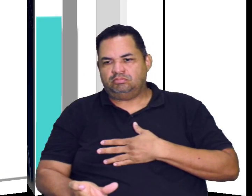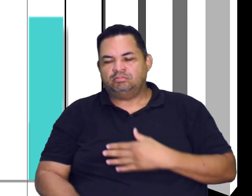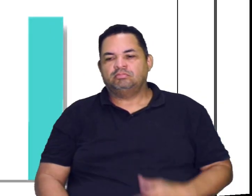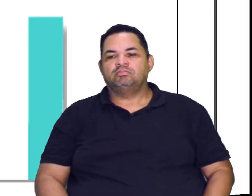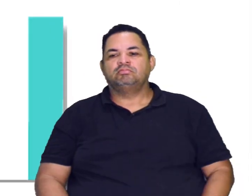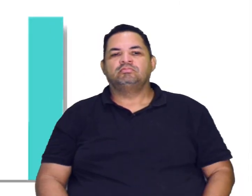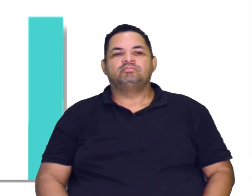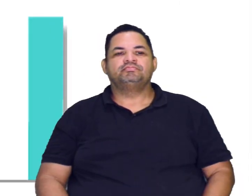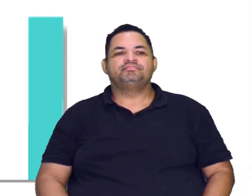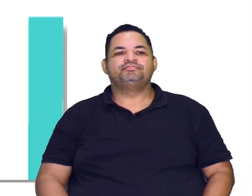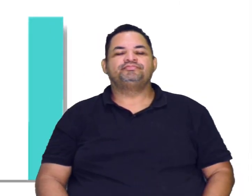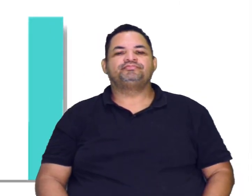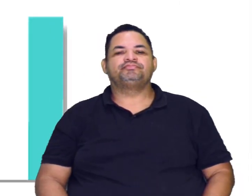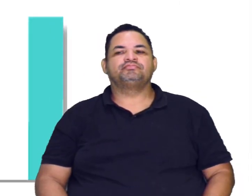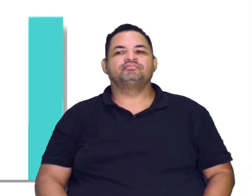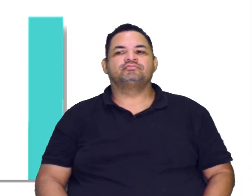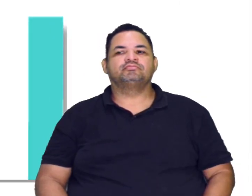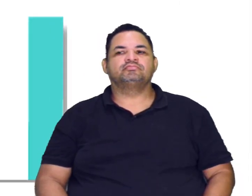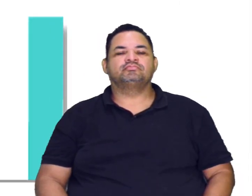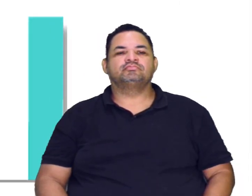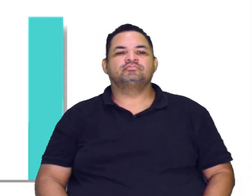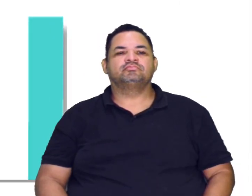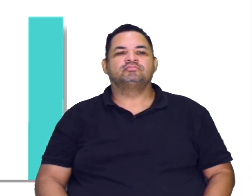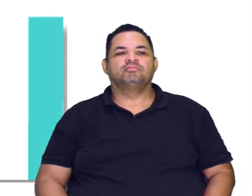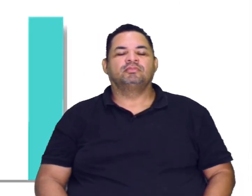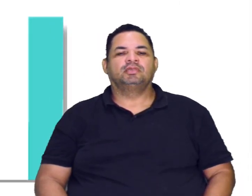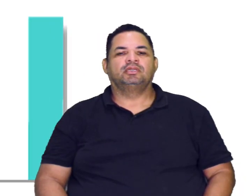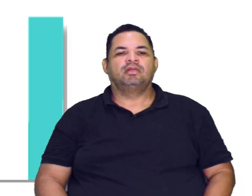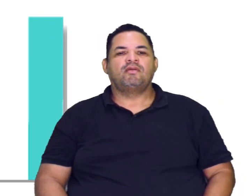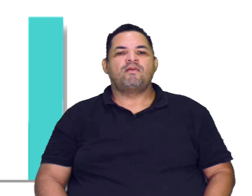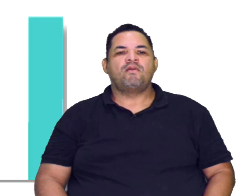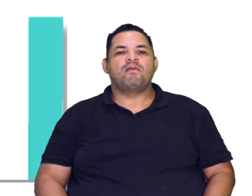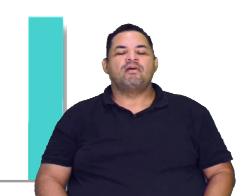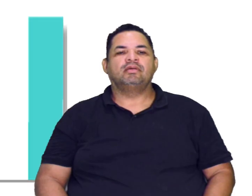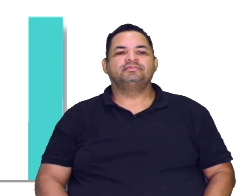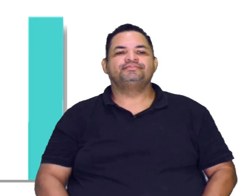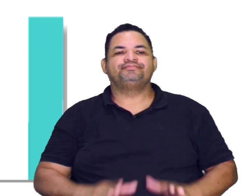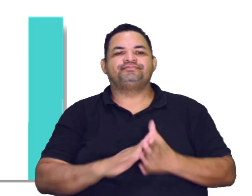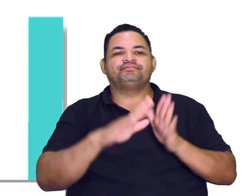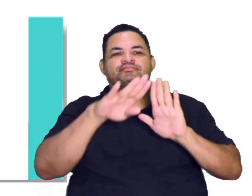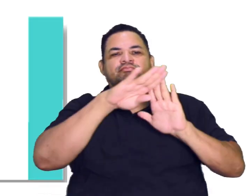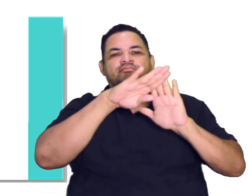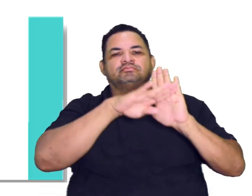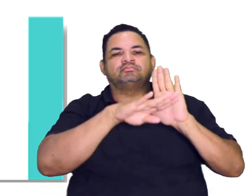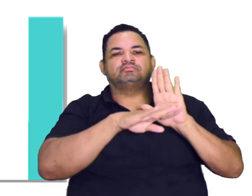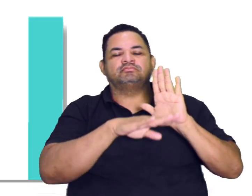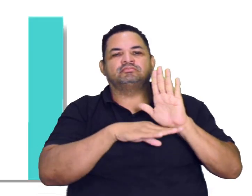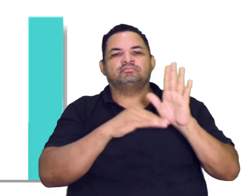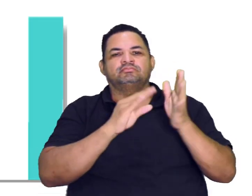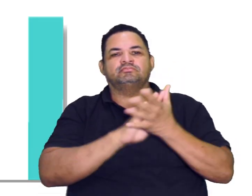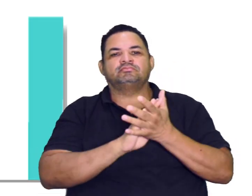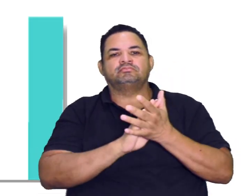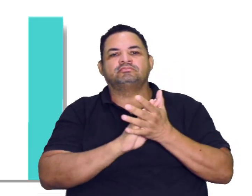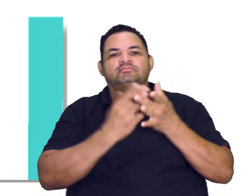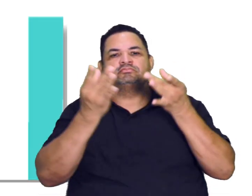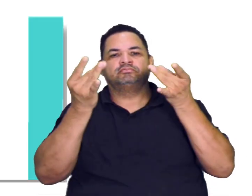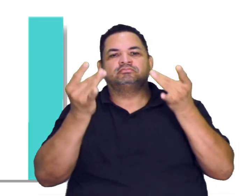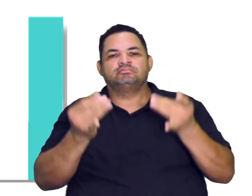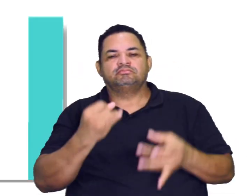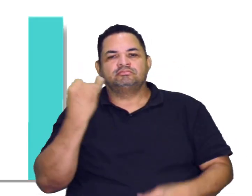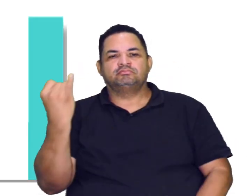então. Para eu trabalhar a coluna vertebral com vocês, eu trago aqui na nossa agenda o seguinte, alguns pontos